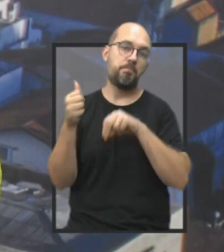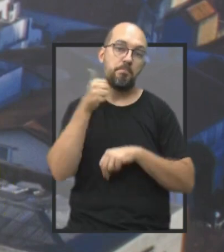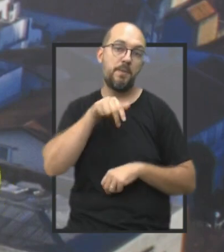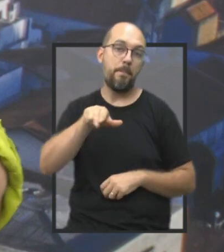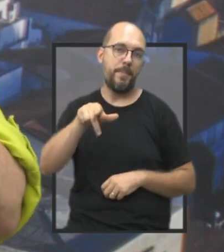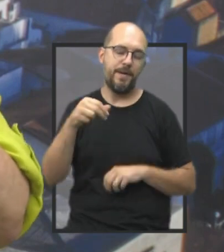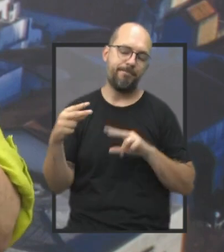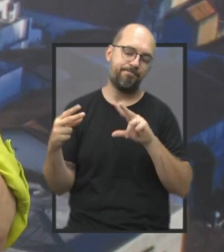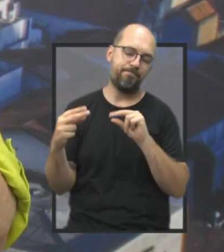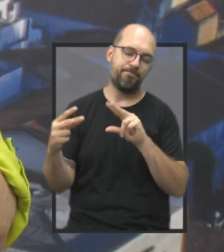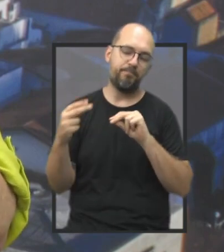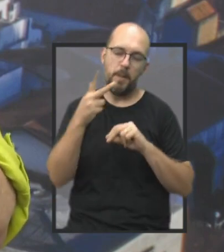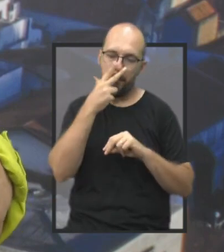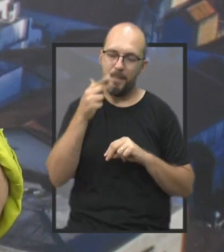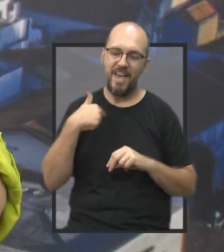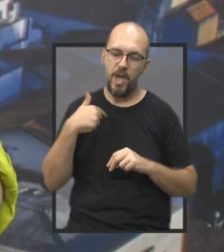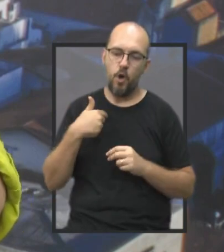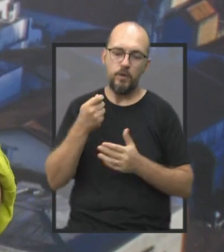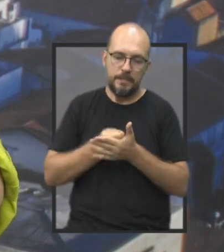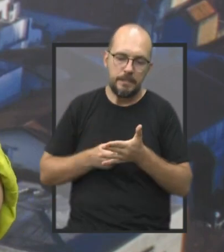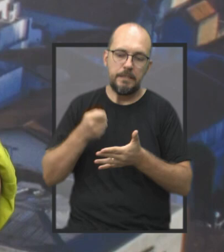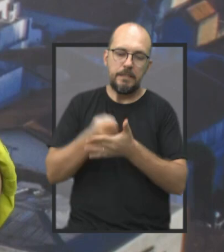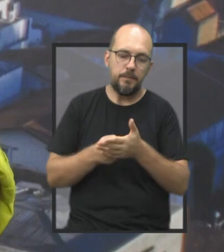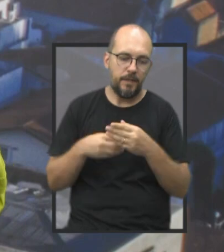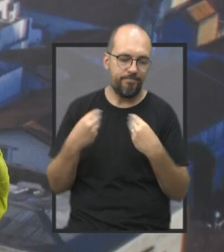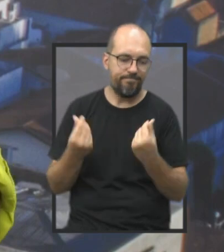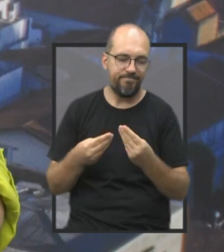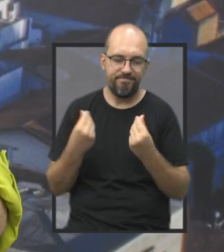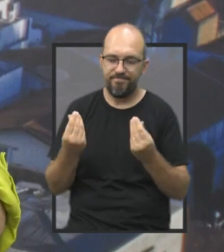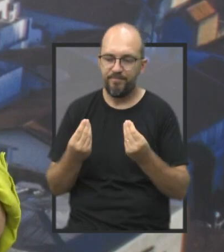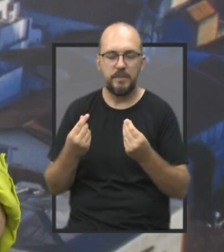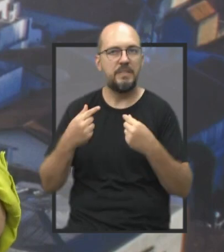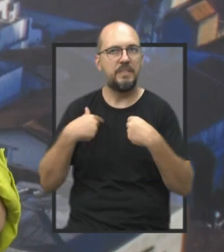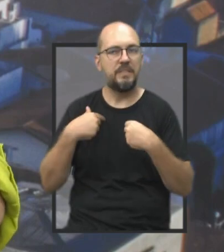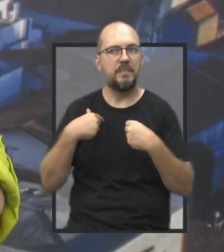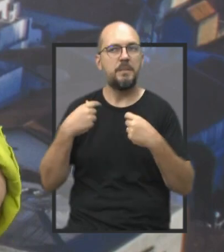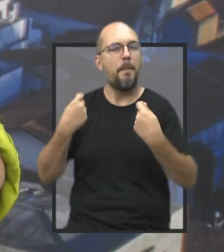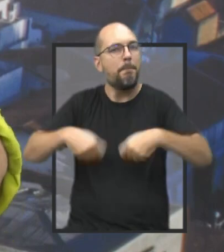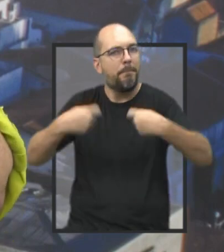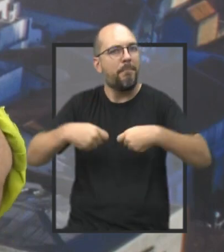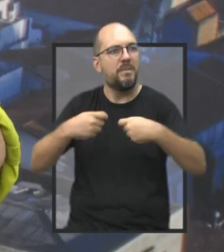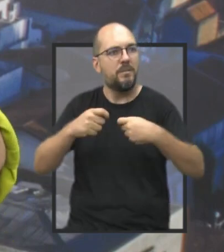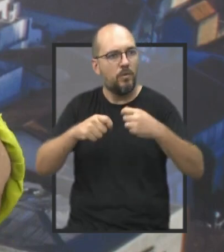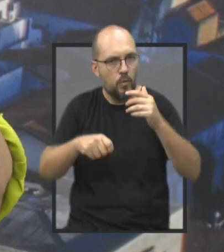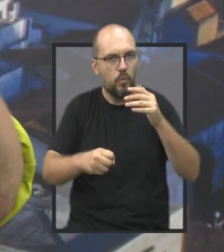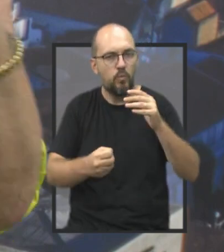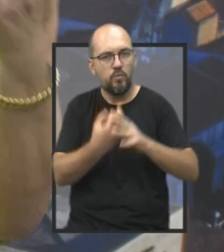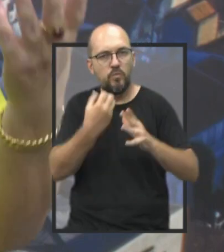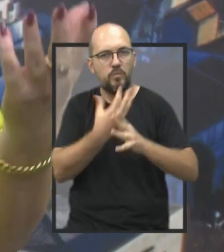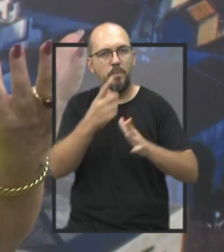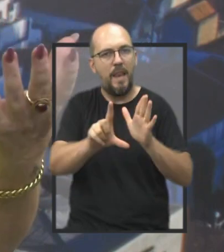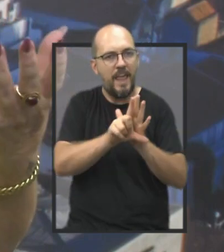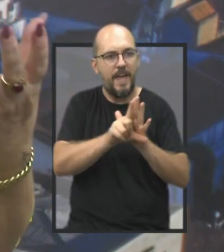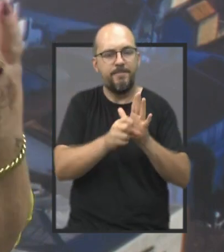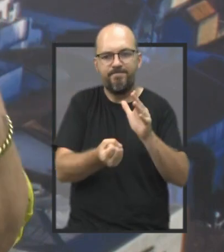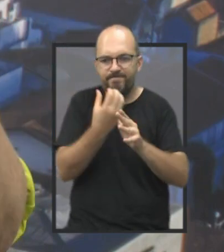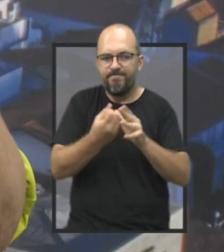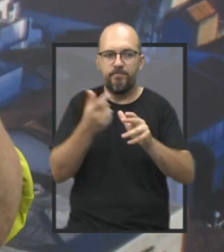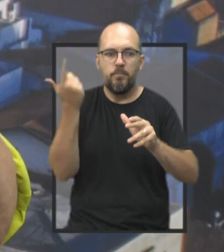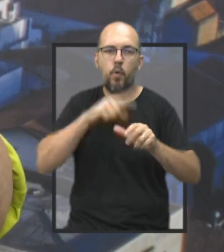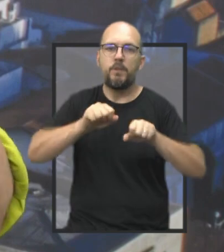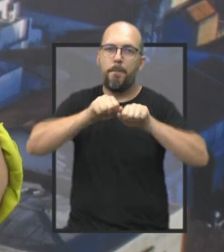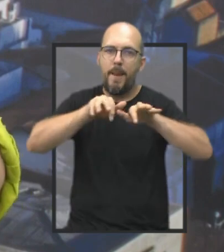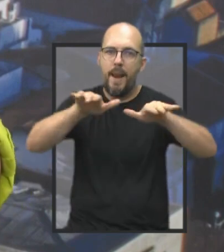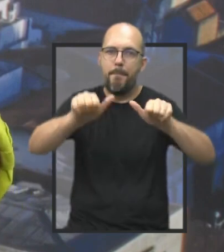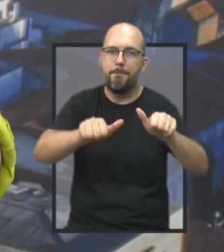que eu estava só enxugando gelo, que a gente precisava mesmo trabalhar com políticas públicas para tentar alcançar mais pessoas.